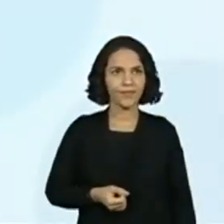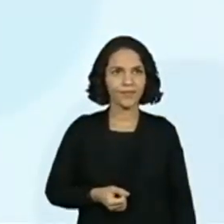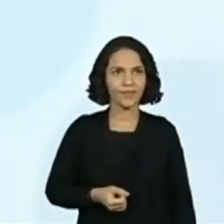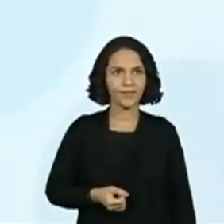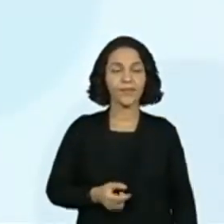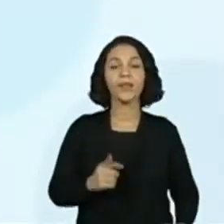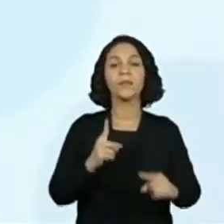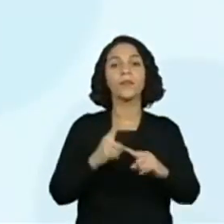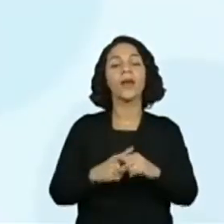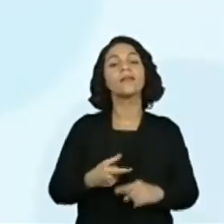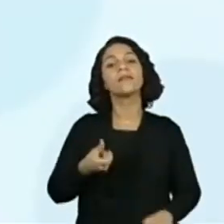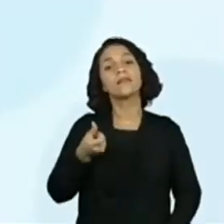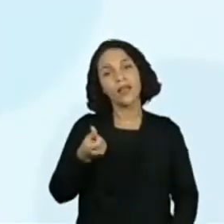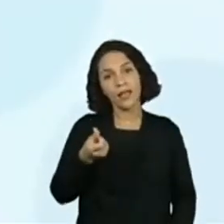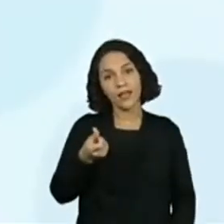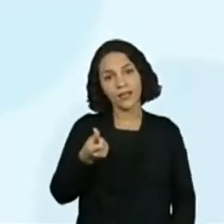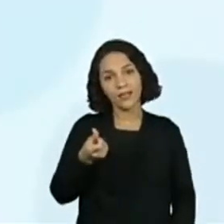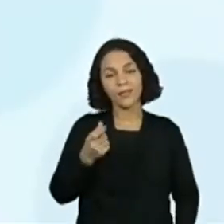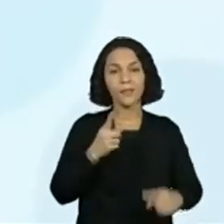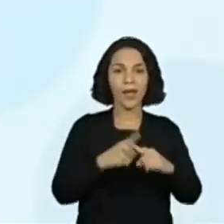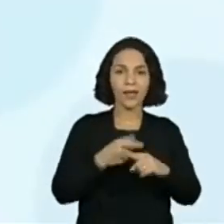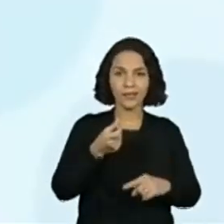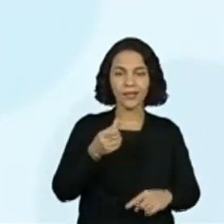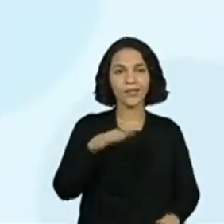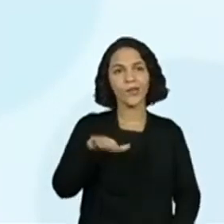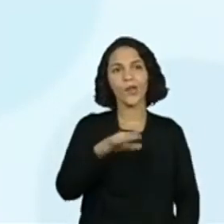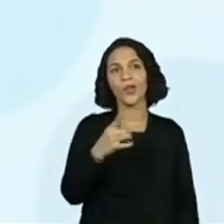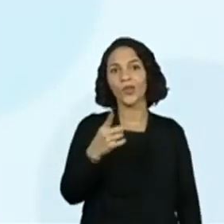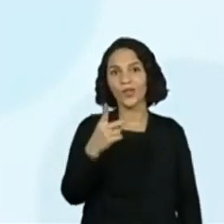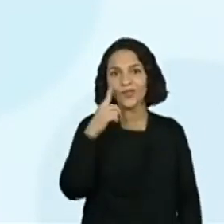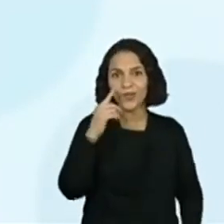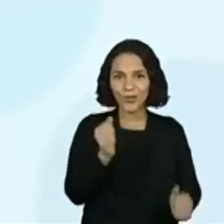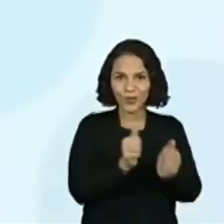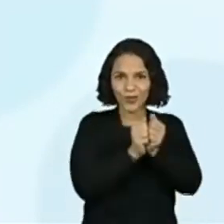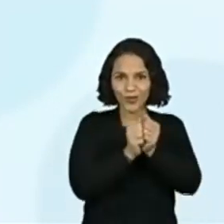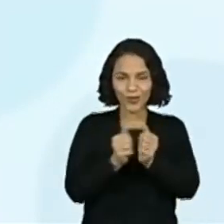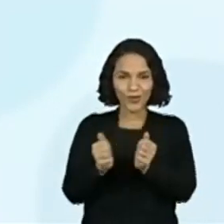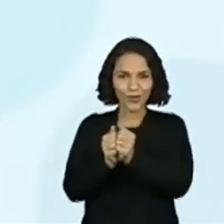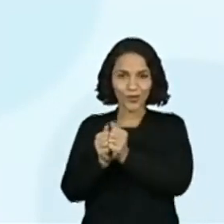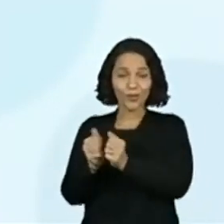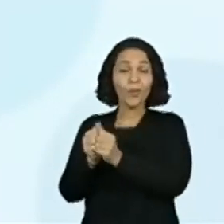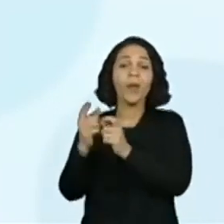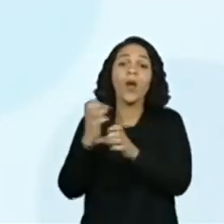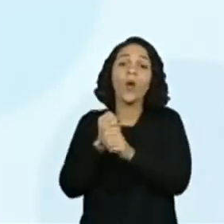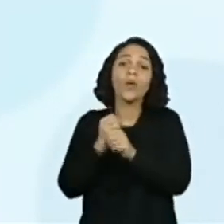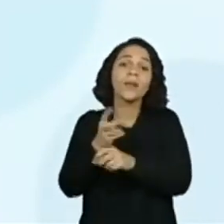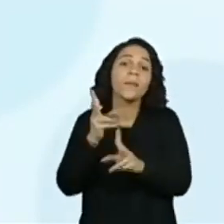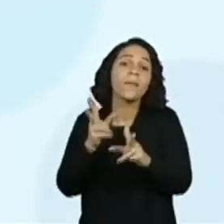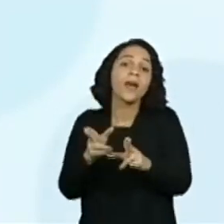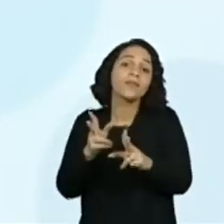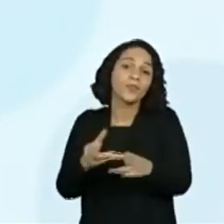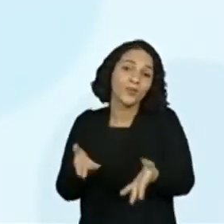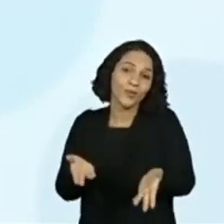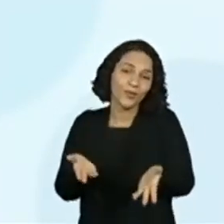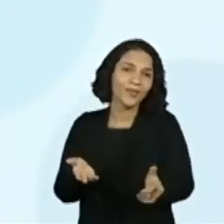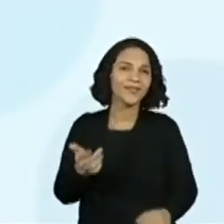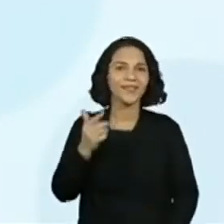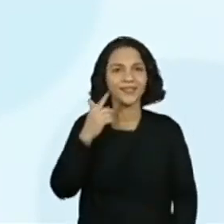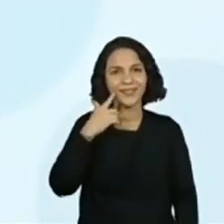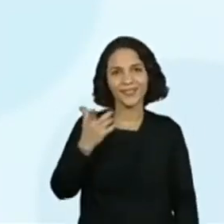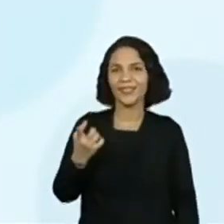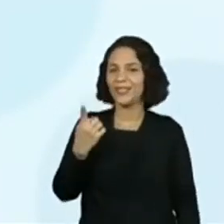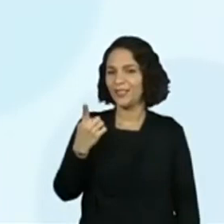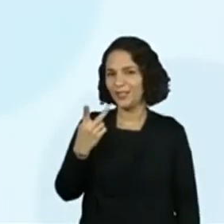Mais 6 mais 6. Mais 12. Olha como fica fácil, porque o cálculo vai se repetindo, não é? 6 mais 6, 12